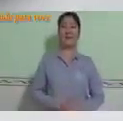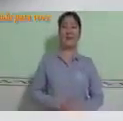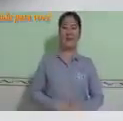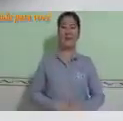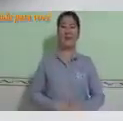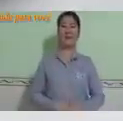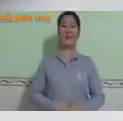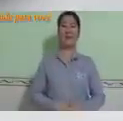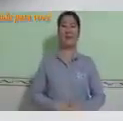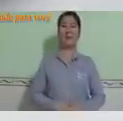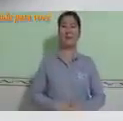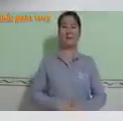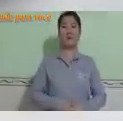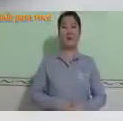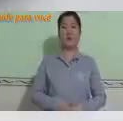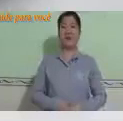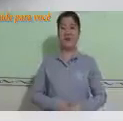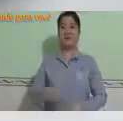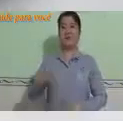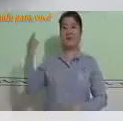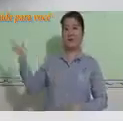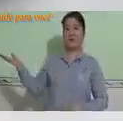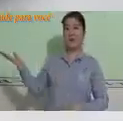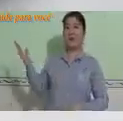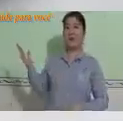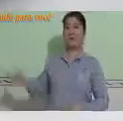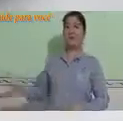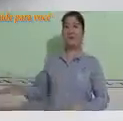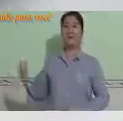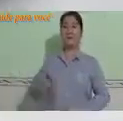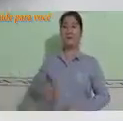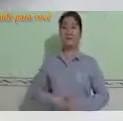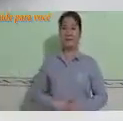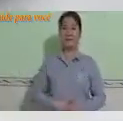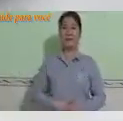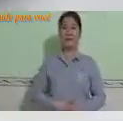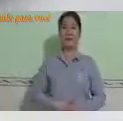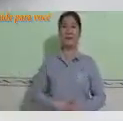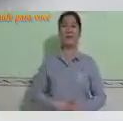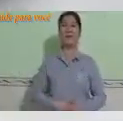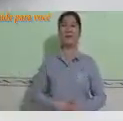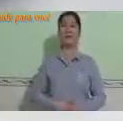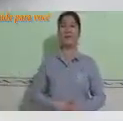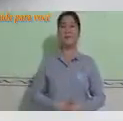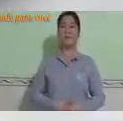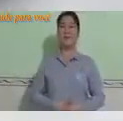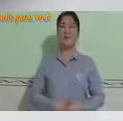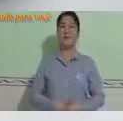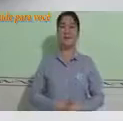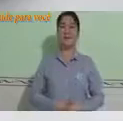DSOROCASEIRO essa colher padrão é da Unicef é fornecida em qualquer posto de saúde ou na farmácia popular, vírgula,